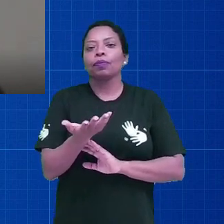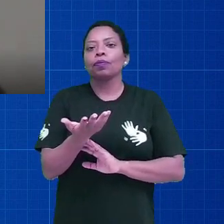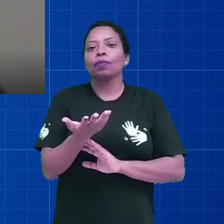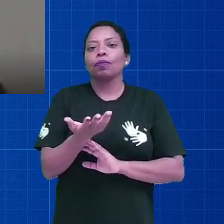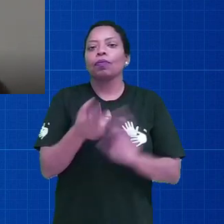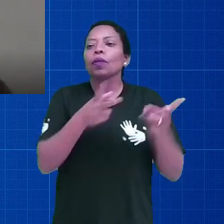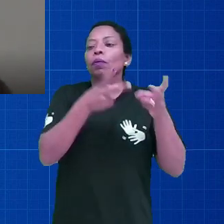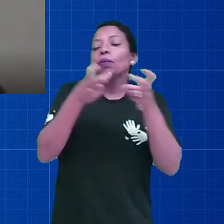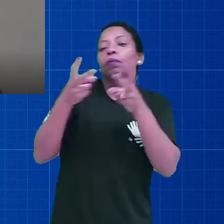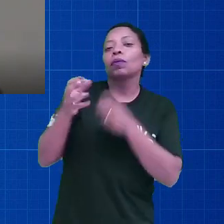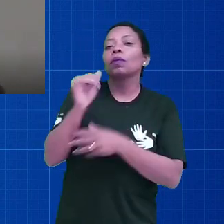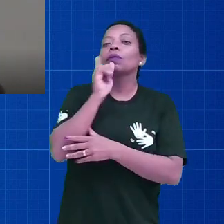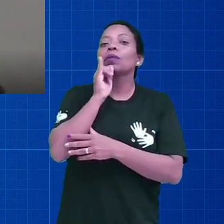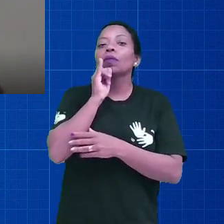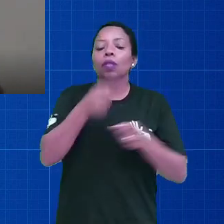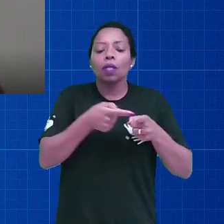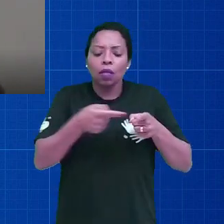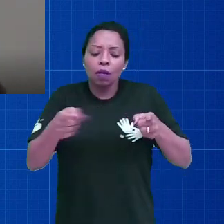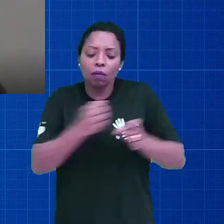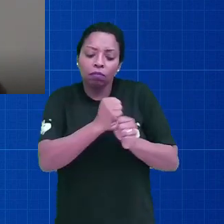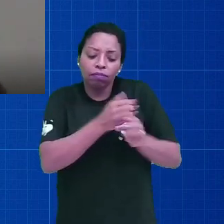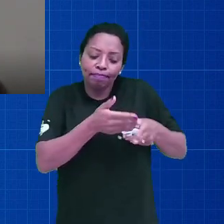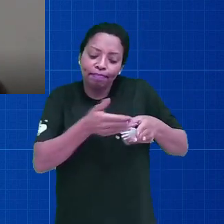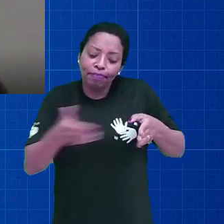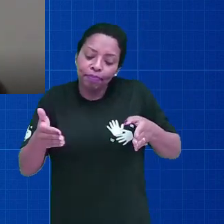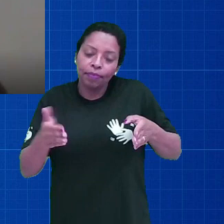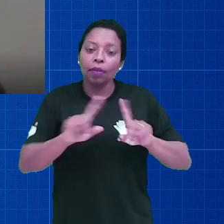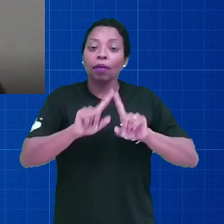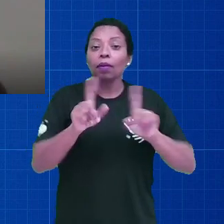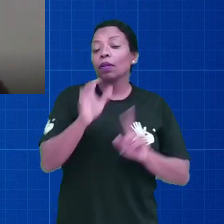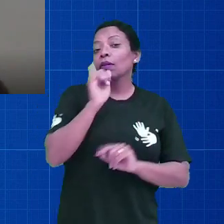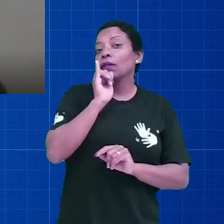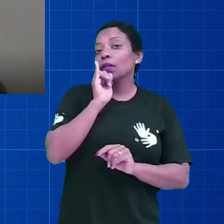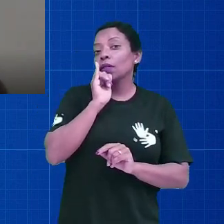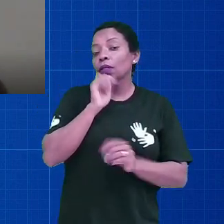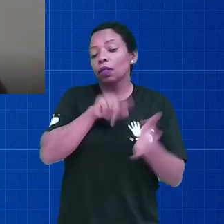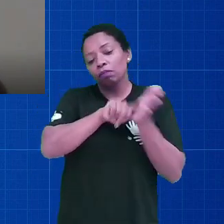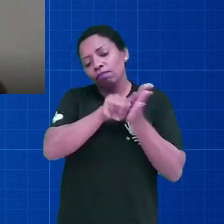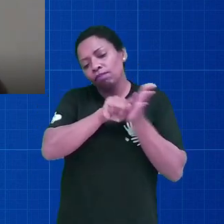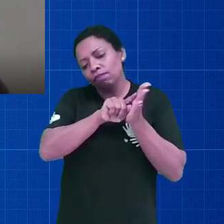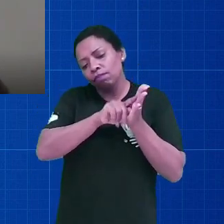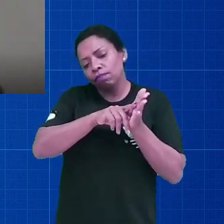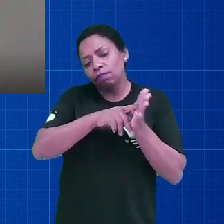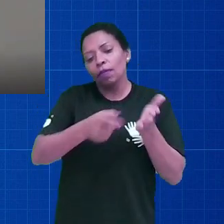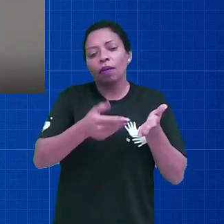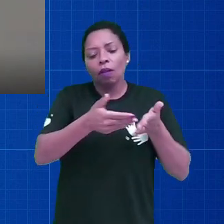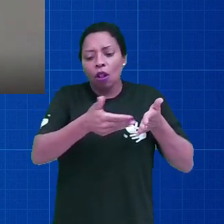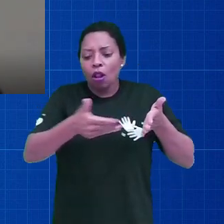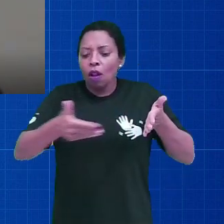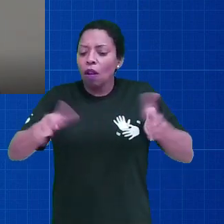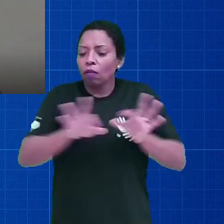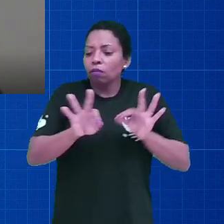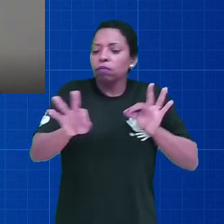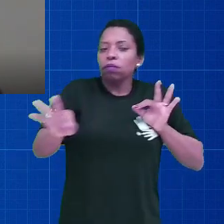ver assim o curto prazo, né, quando nós analisamos um prazo um pouco maior, nós vemos que existe